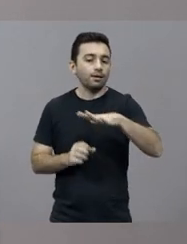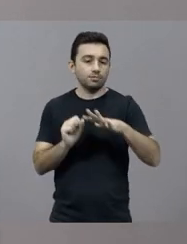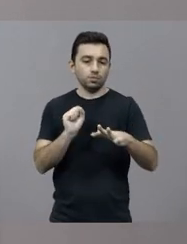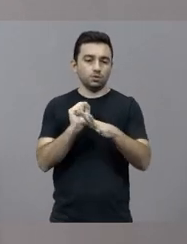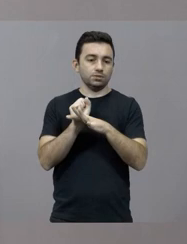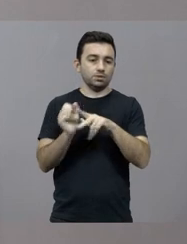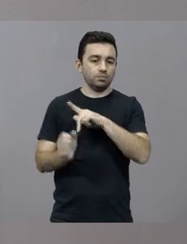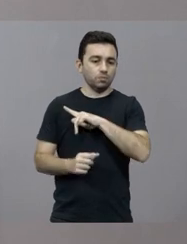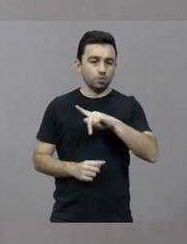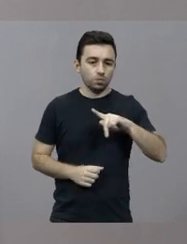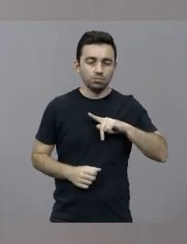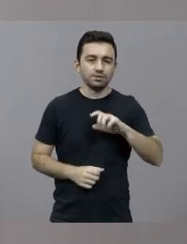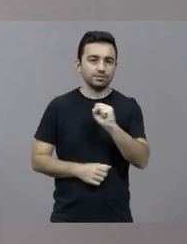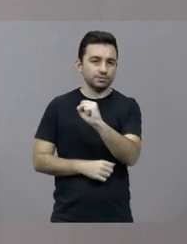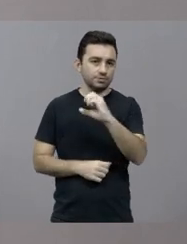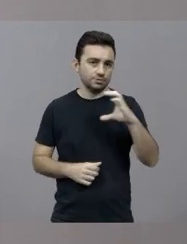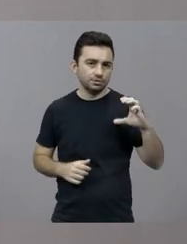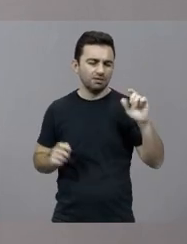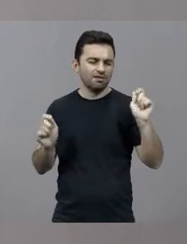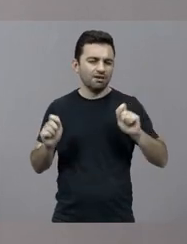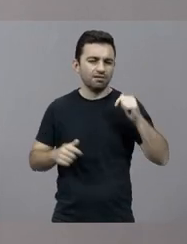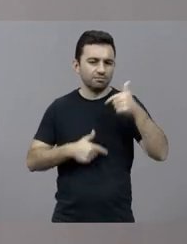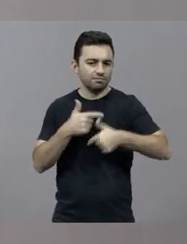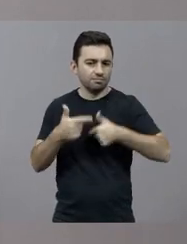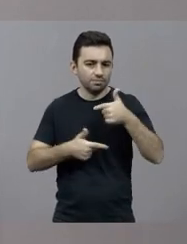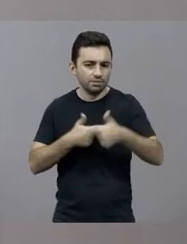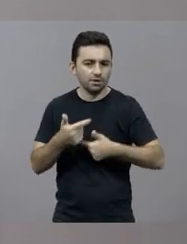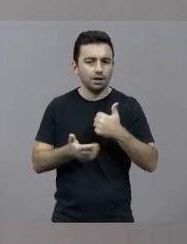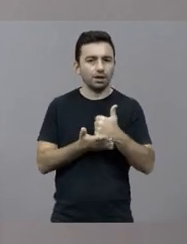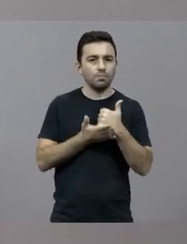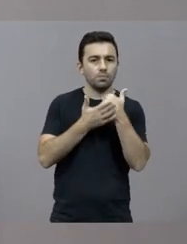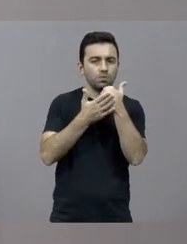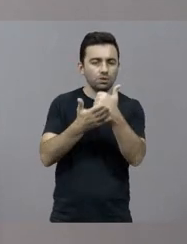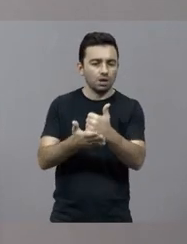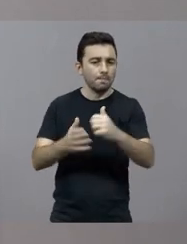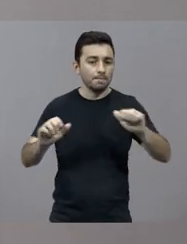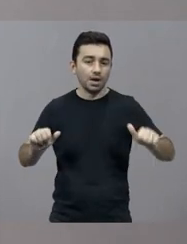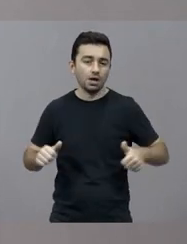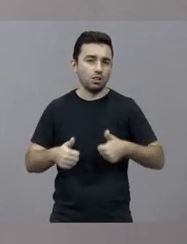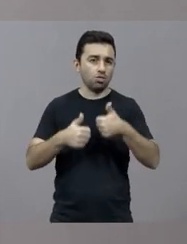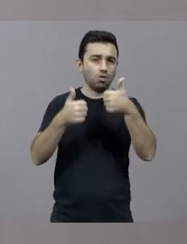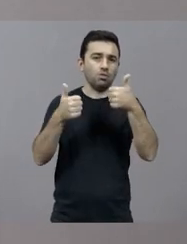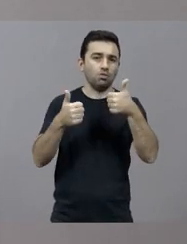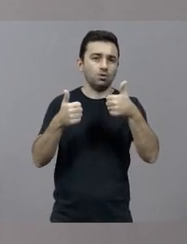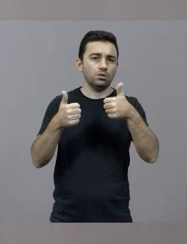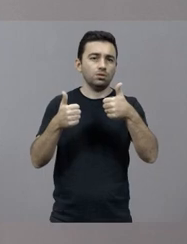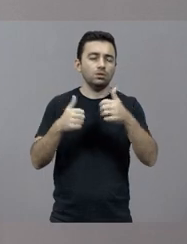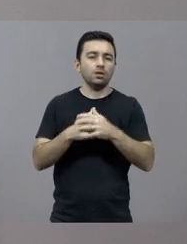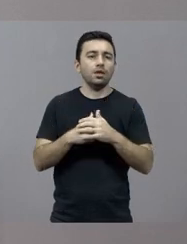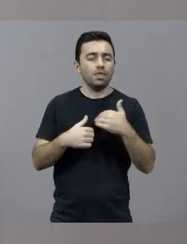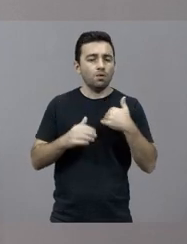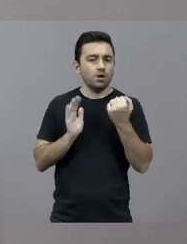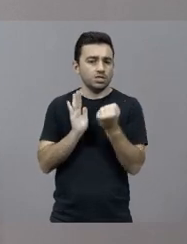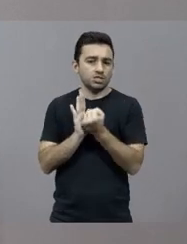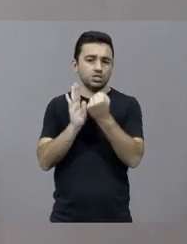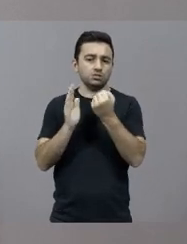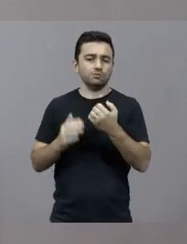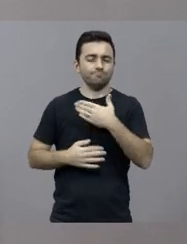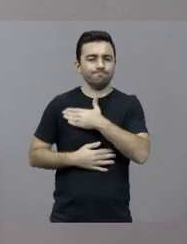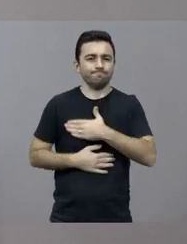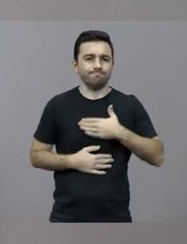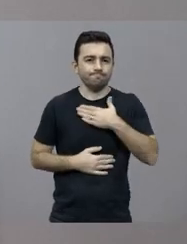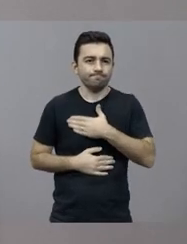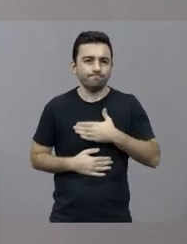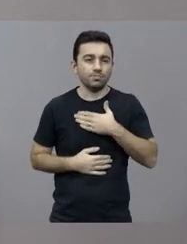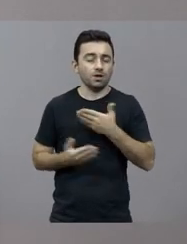Santa Catarina possa atuar e atuar da melhor forma possível. Por isso, registro com satisfação esse ato